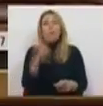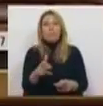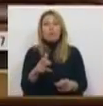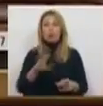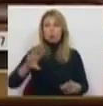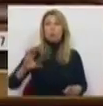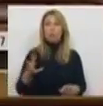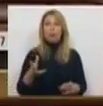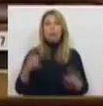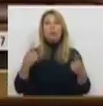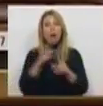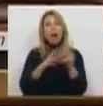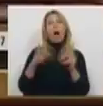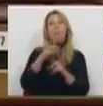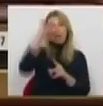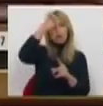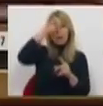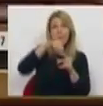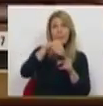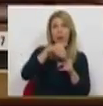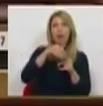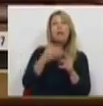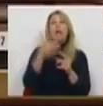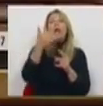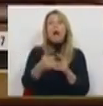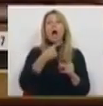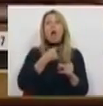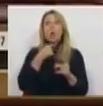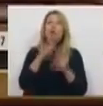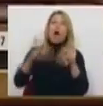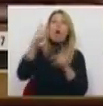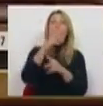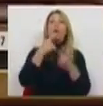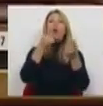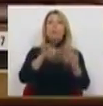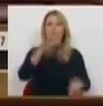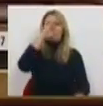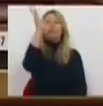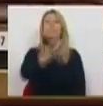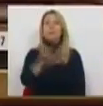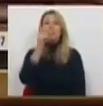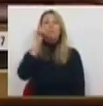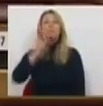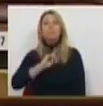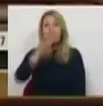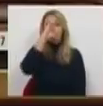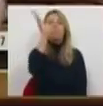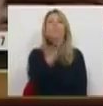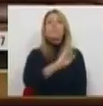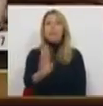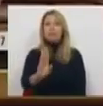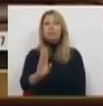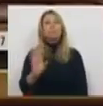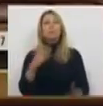país tiverem um aumento em janeiro e um outro aumento em agosto, elas saberão que não têm